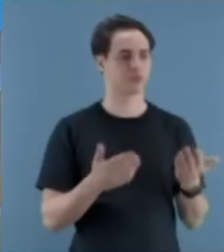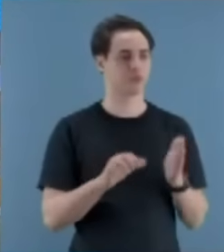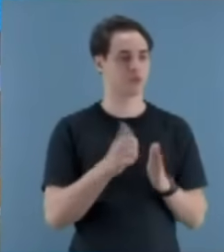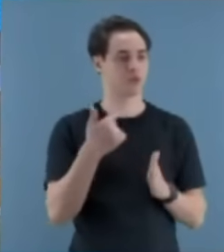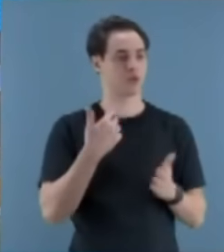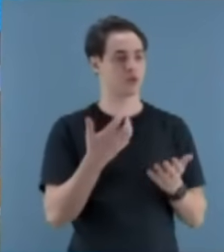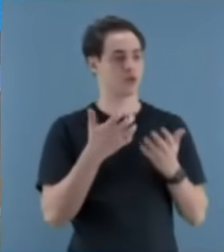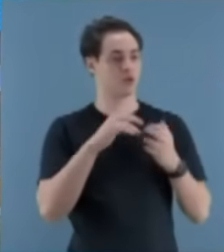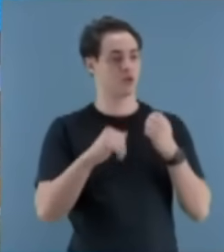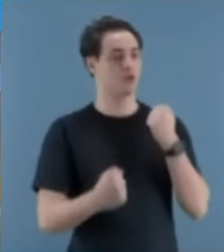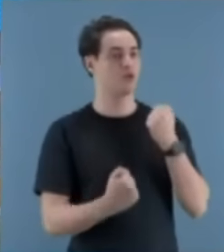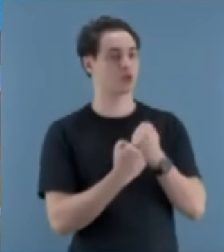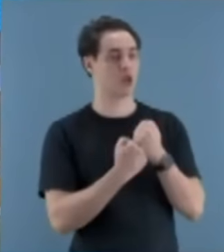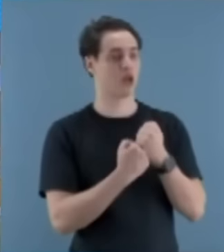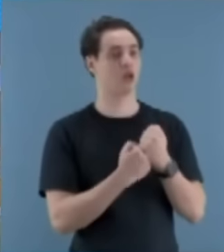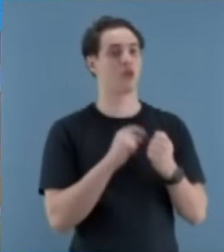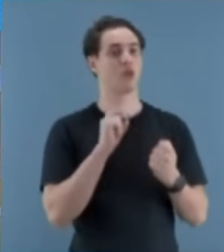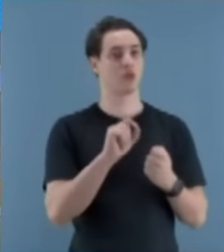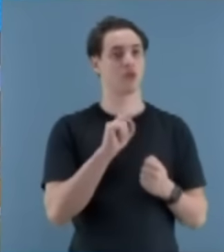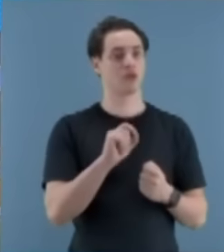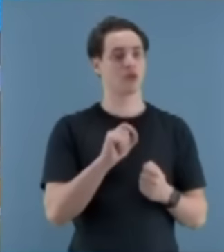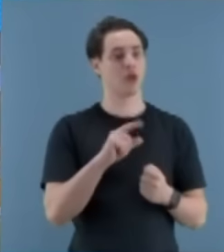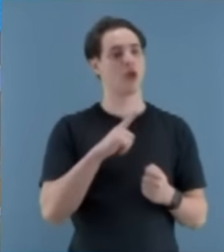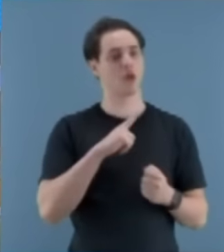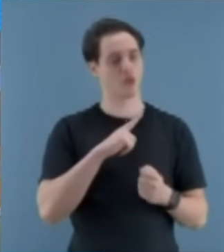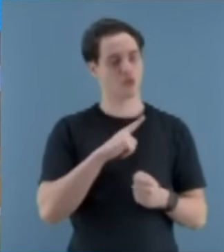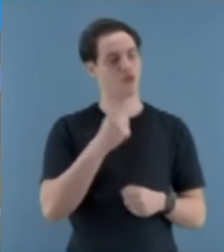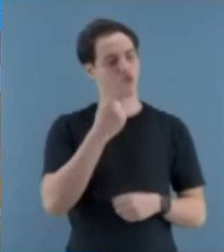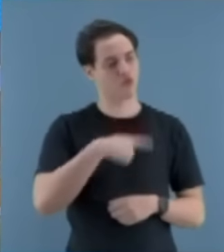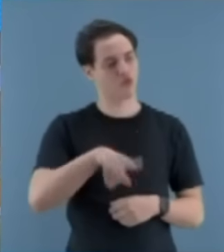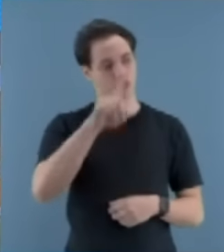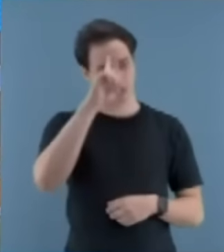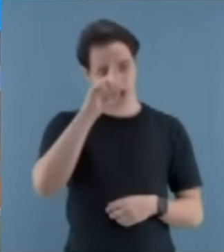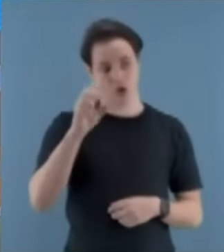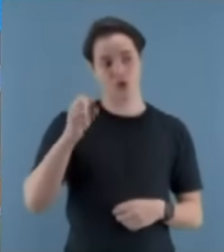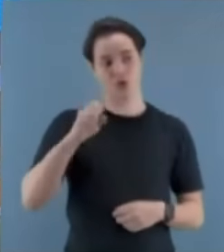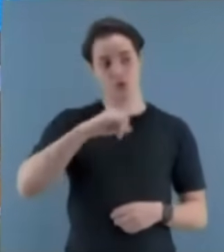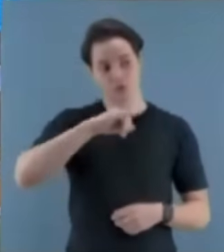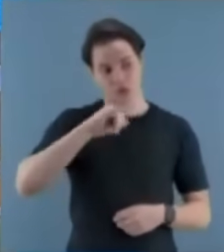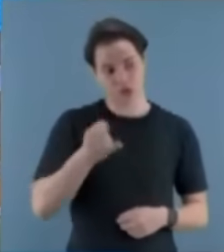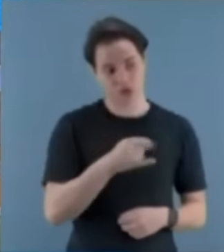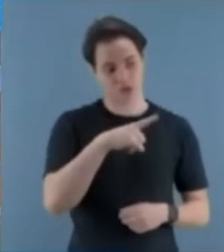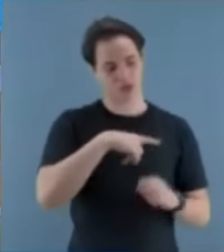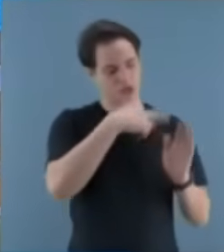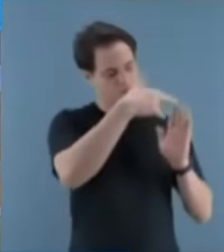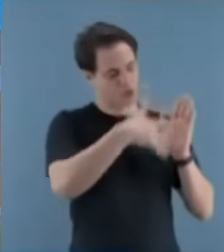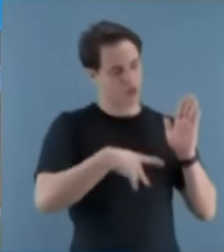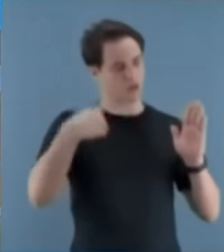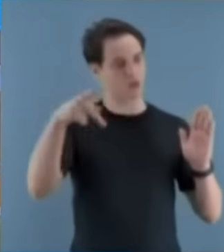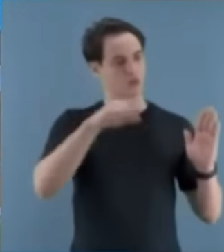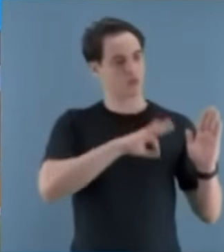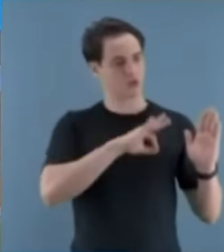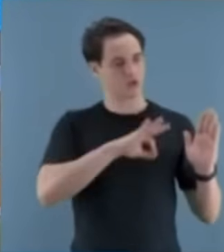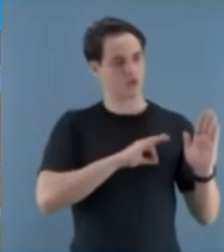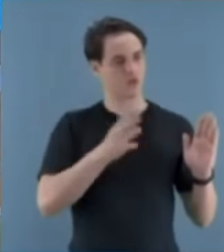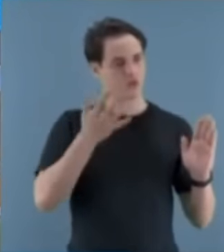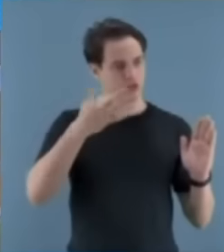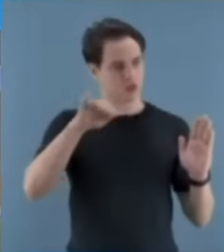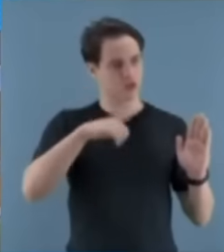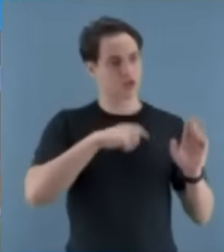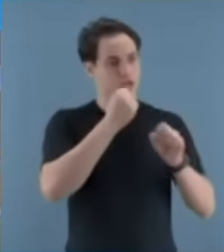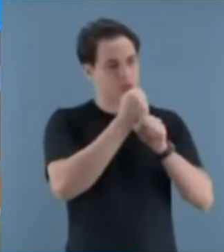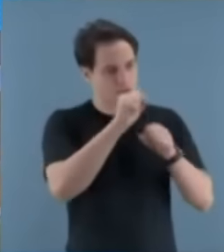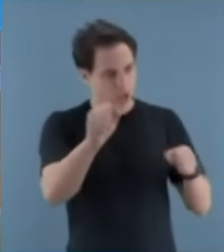para todos, que eu fui no 8 de janeiro, está no relatório da Polícia Federal, lá vai estar, na quebra de